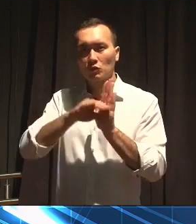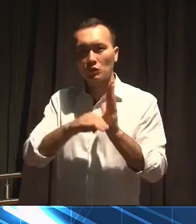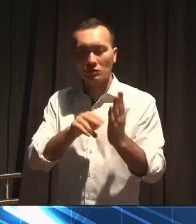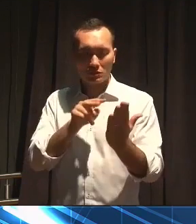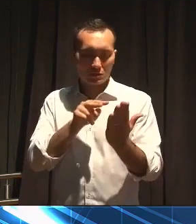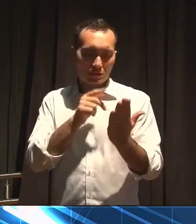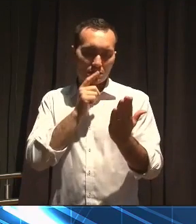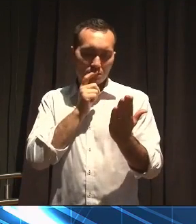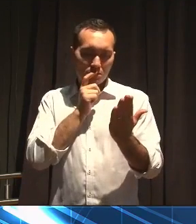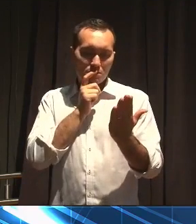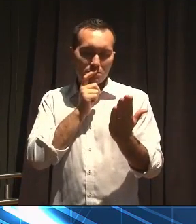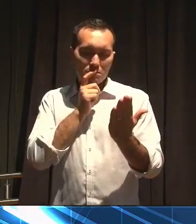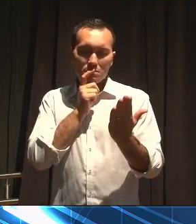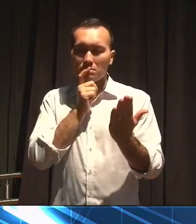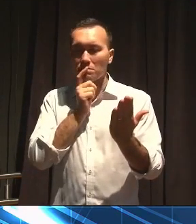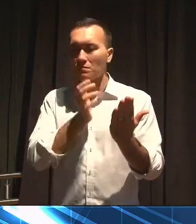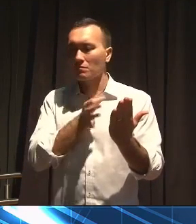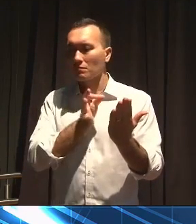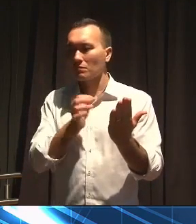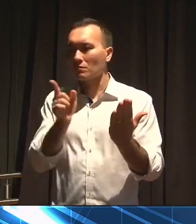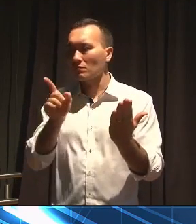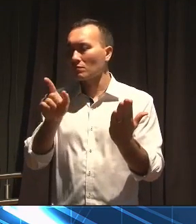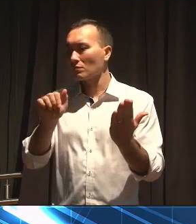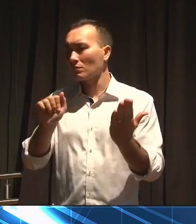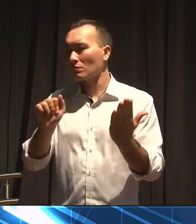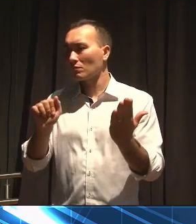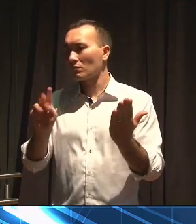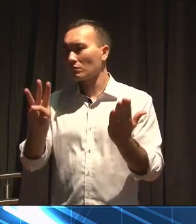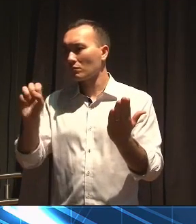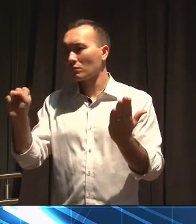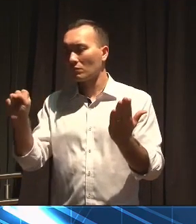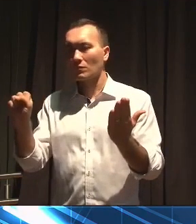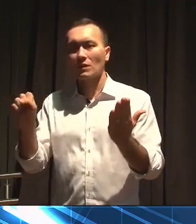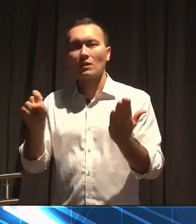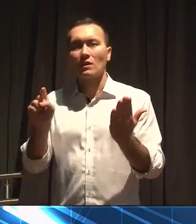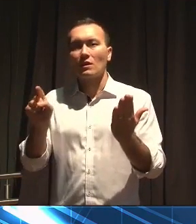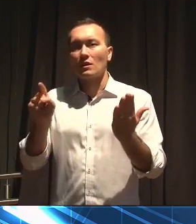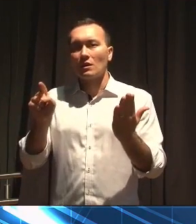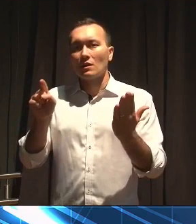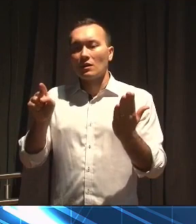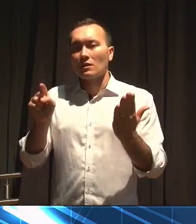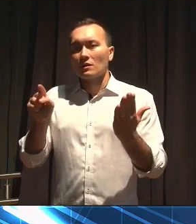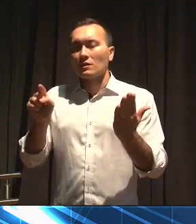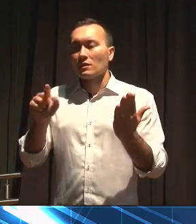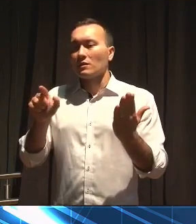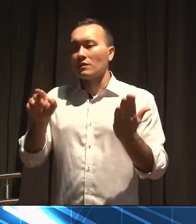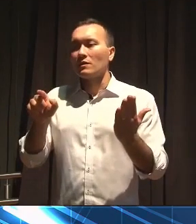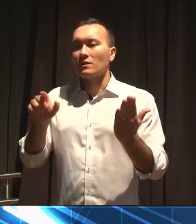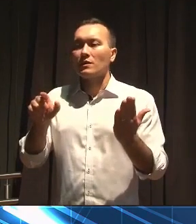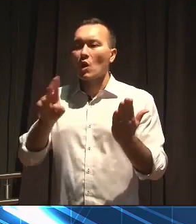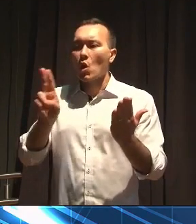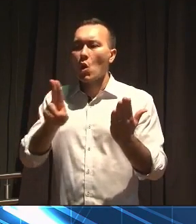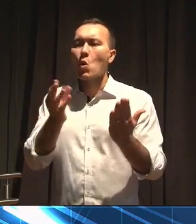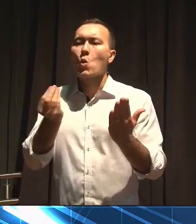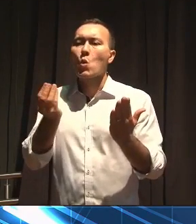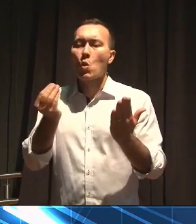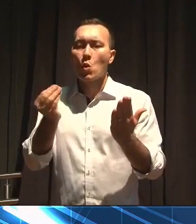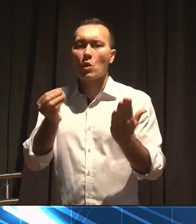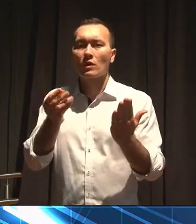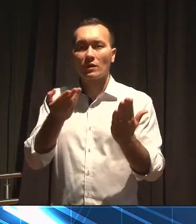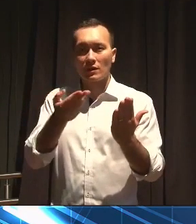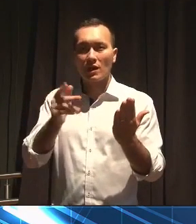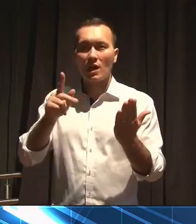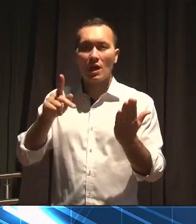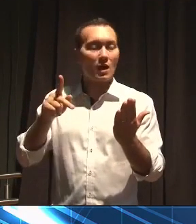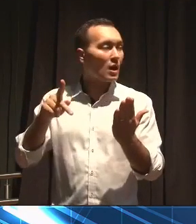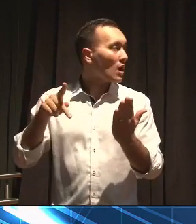nosso caso, que nós estamos na AWS, tu vai ver que lá dentro vai aparecer um custo muito grande Kubernetes e se tu não souber fatiar muito